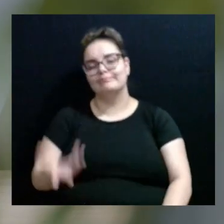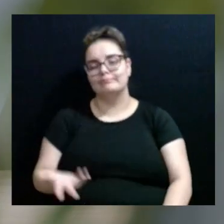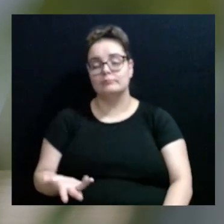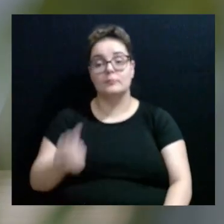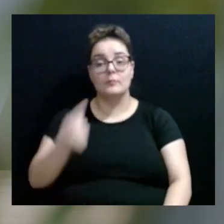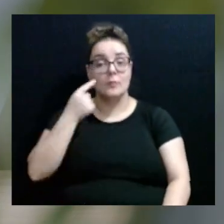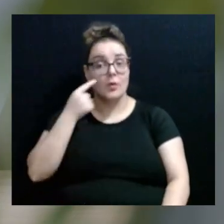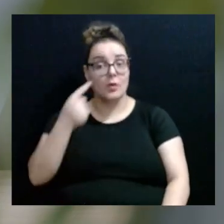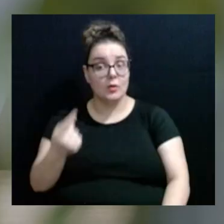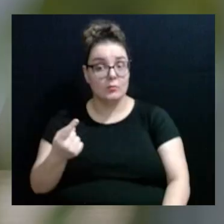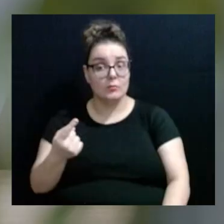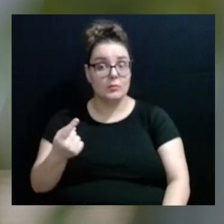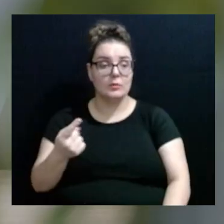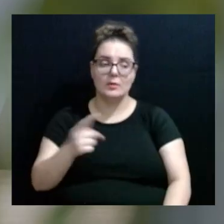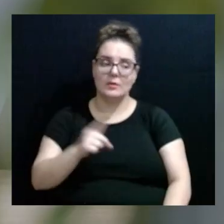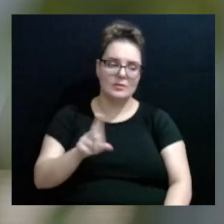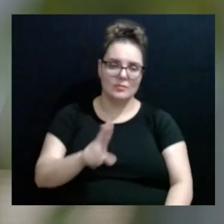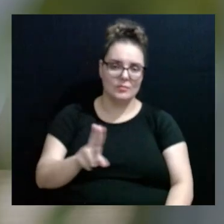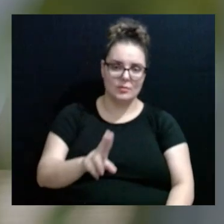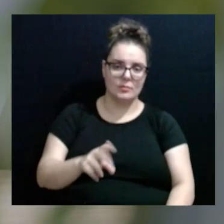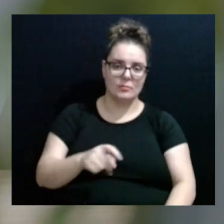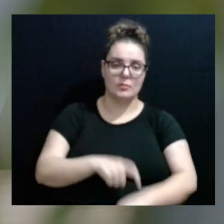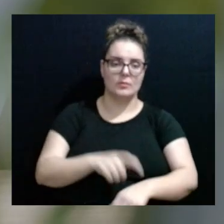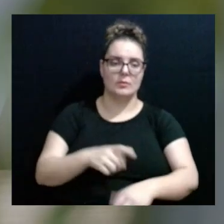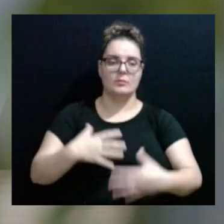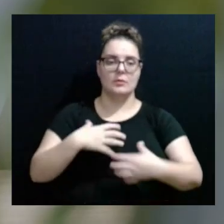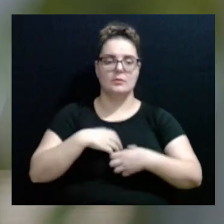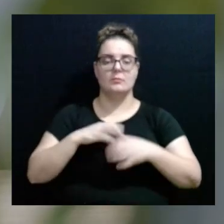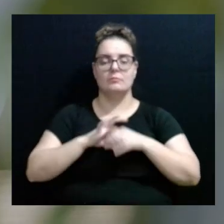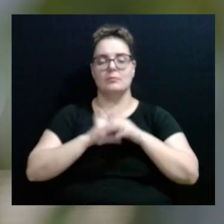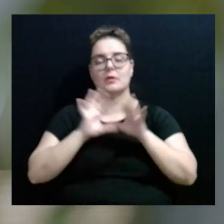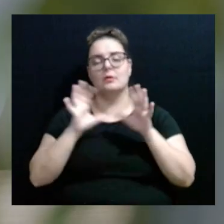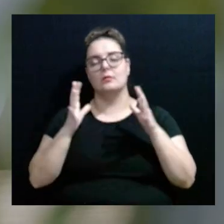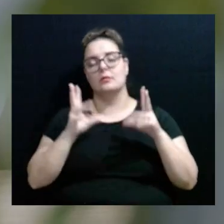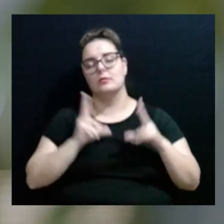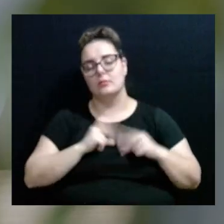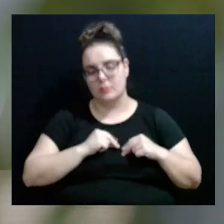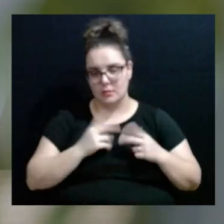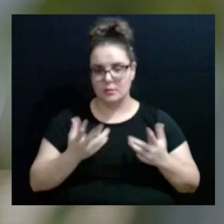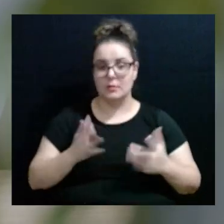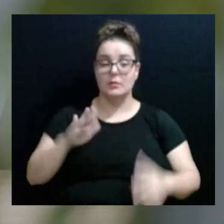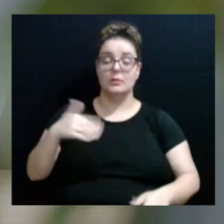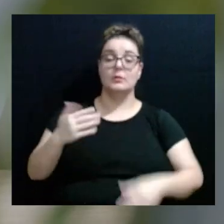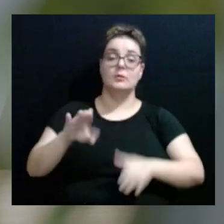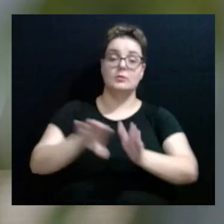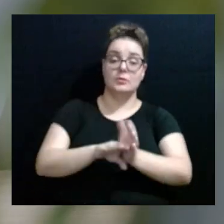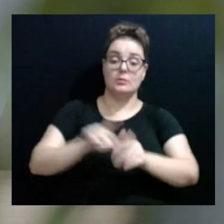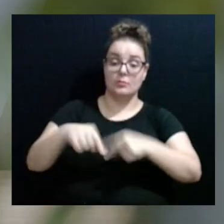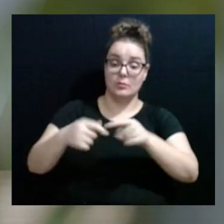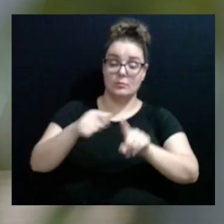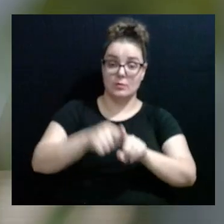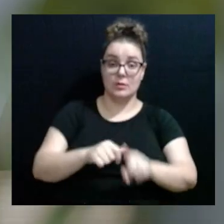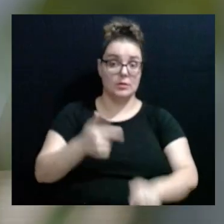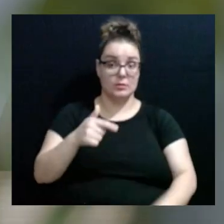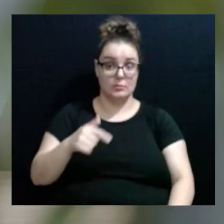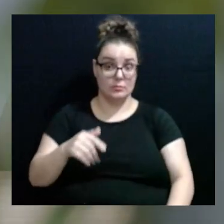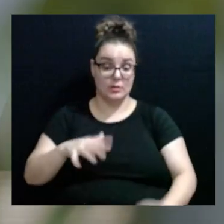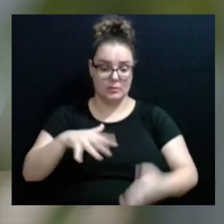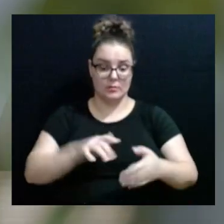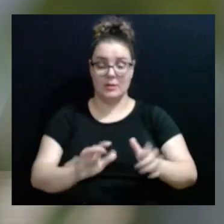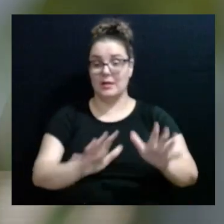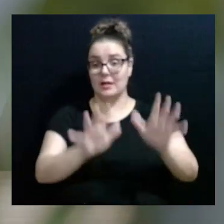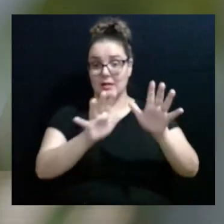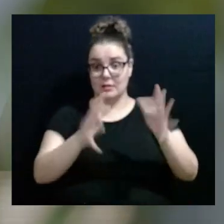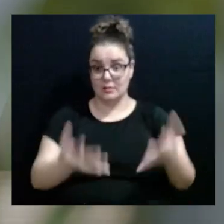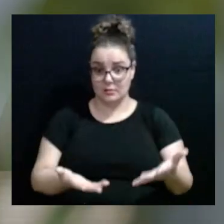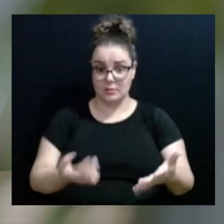acostumamos a esse uso. Então o ideal é que você fixe aí. Porque vai ter uma hora que você vai se sentir mais livre. Você vai falar, pô, e quando chegar no próximo mês que você não tem